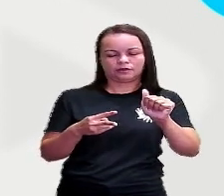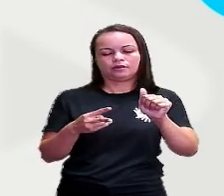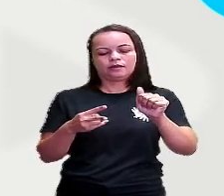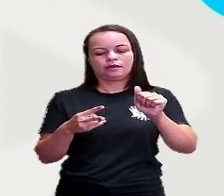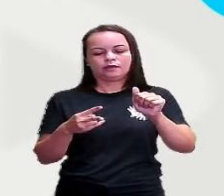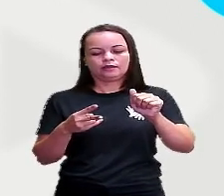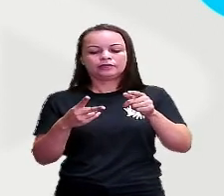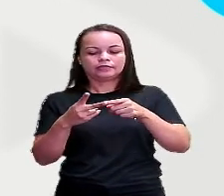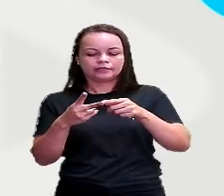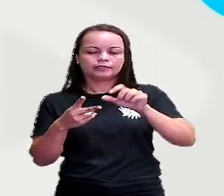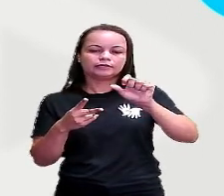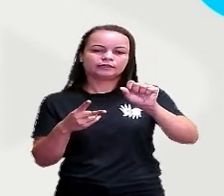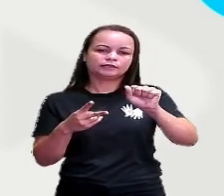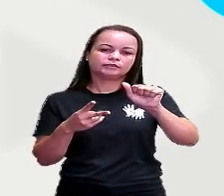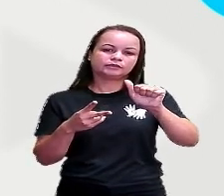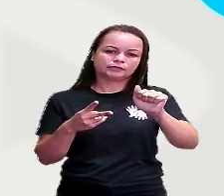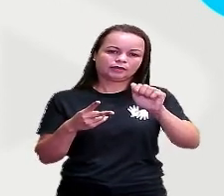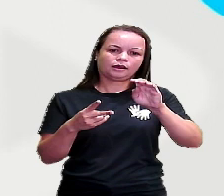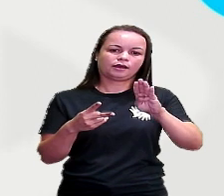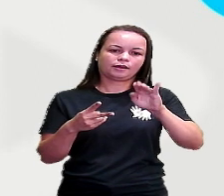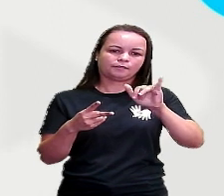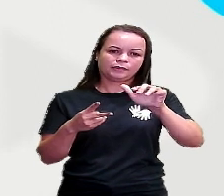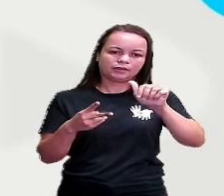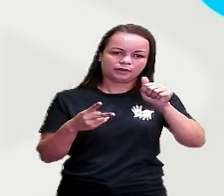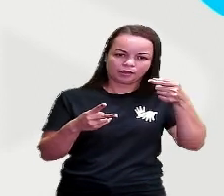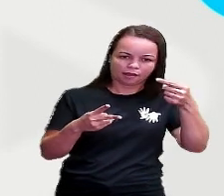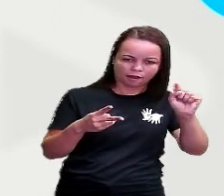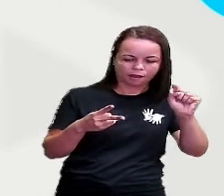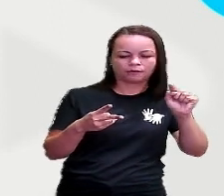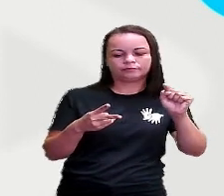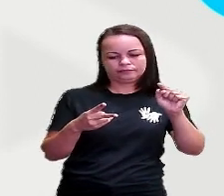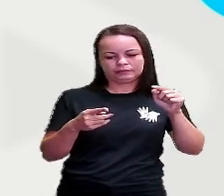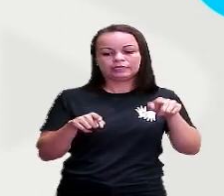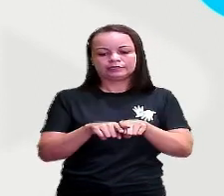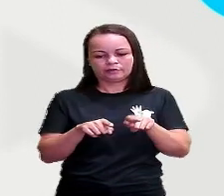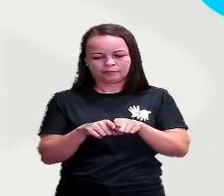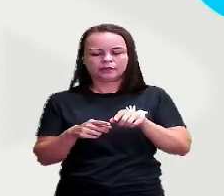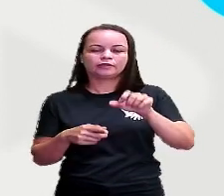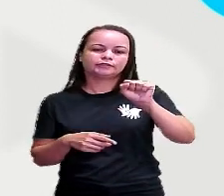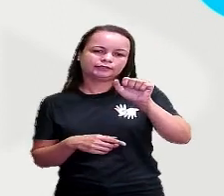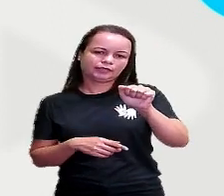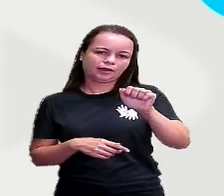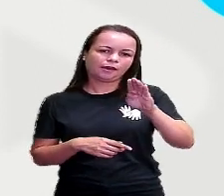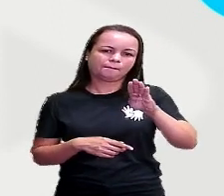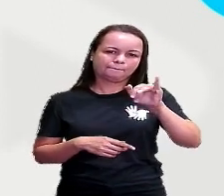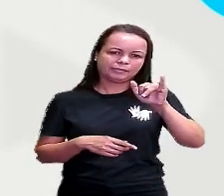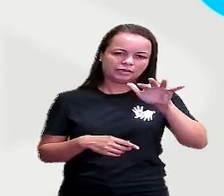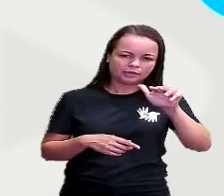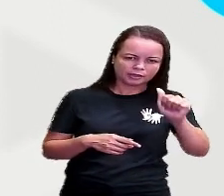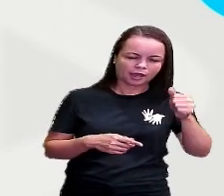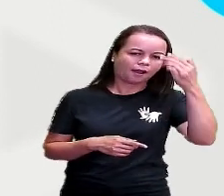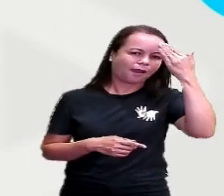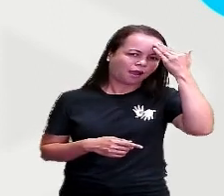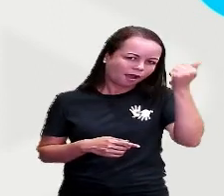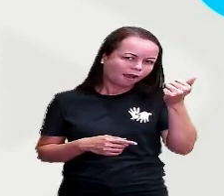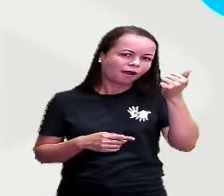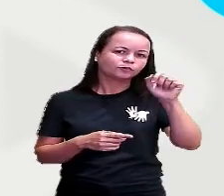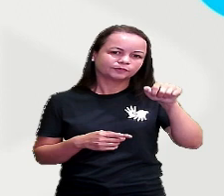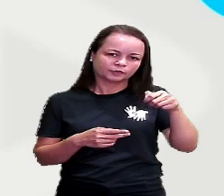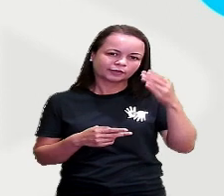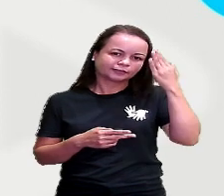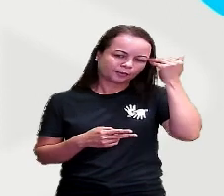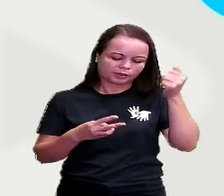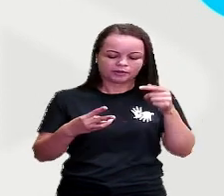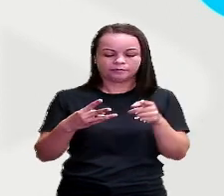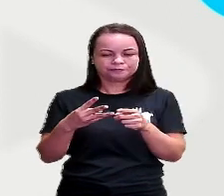Sabiá vai ser a ave aí. E no caso, sabia vai ser aí, ó, o que ela sabia